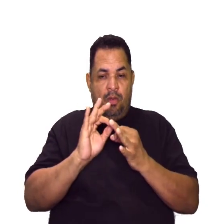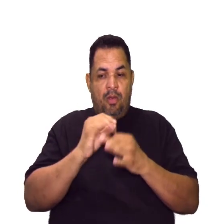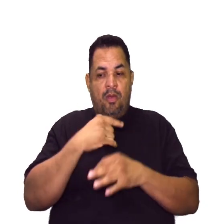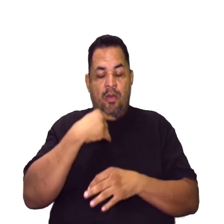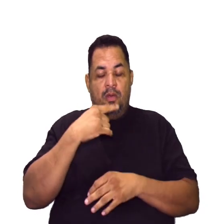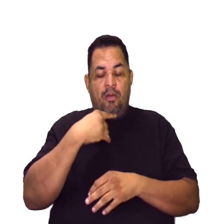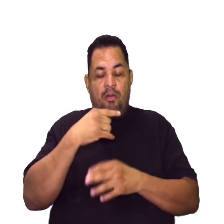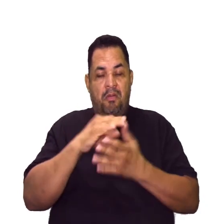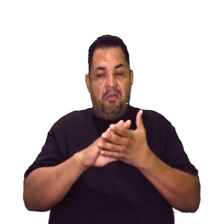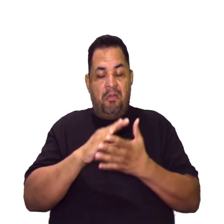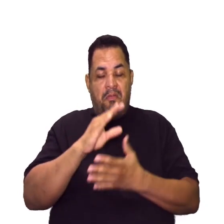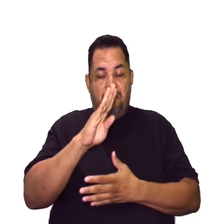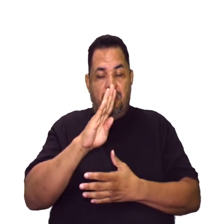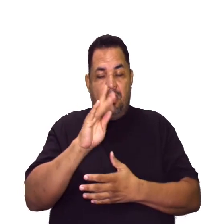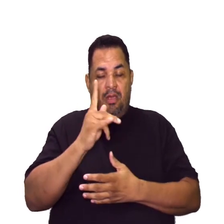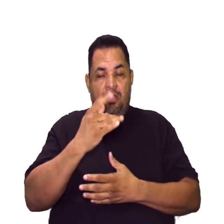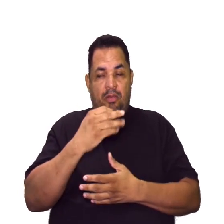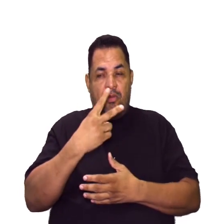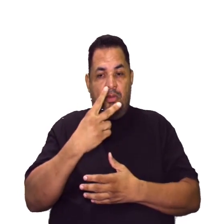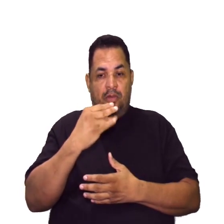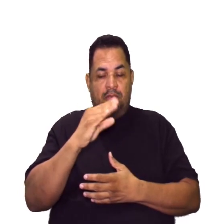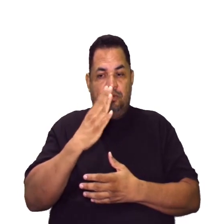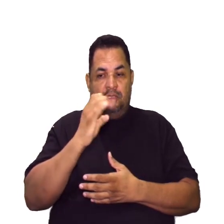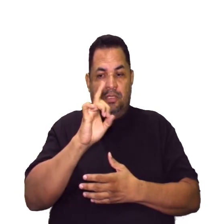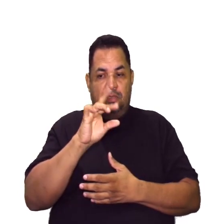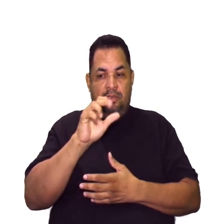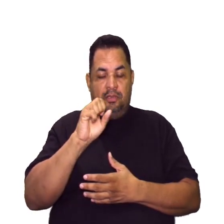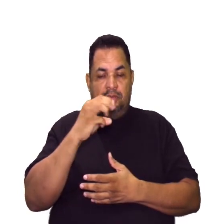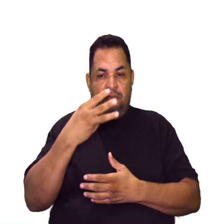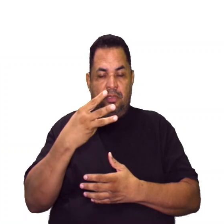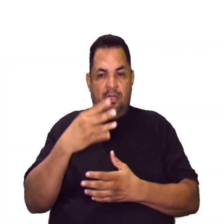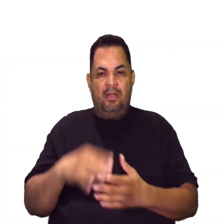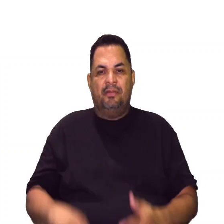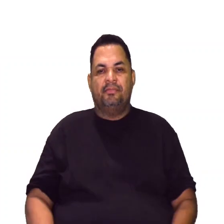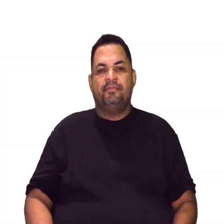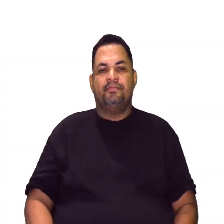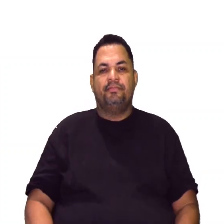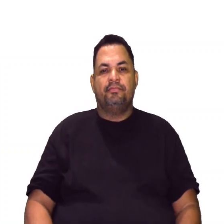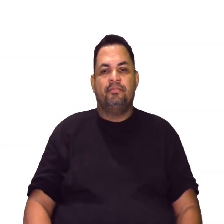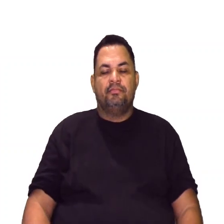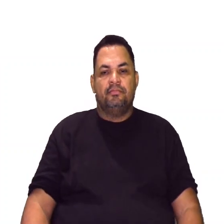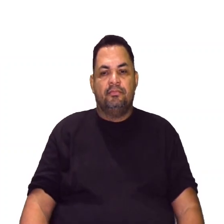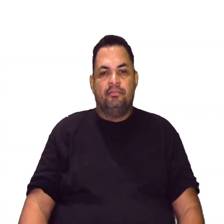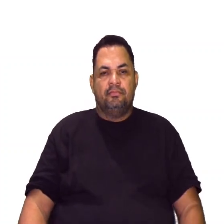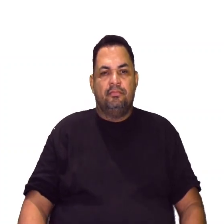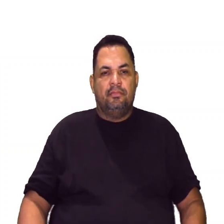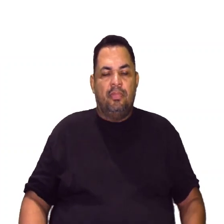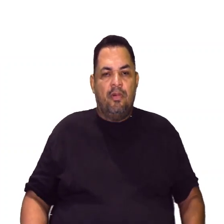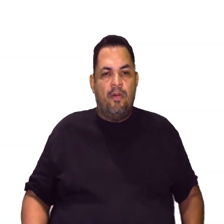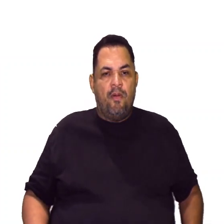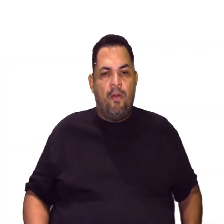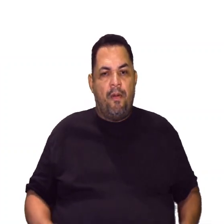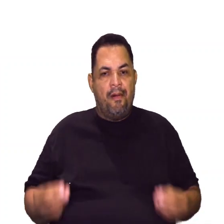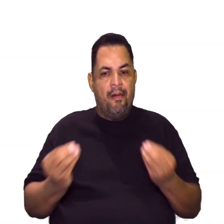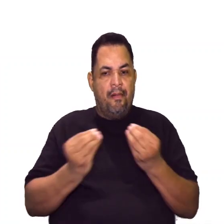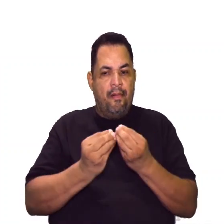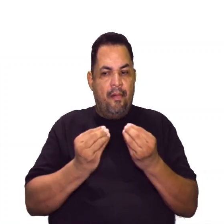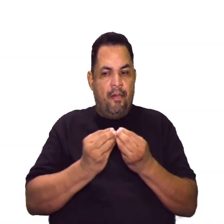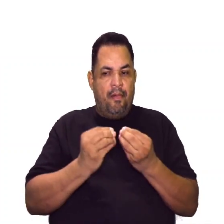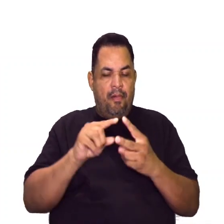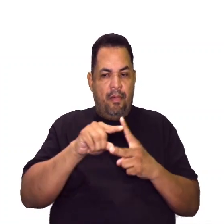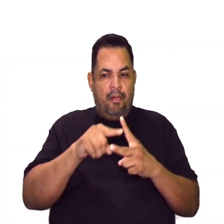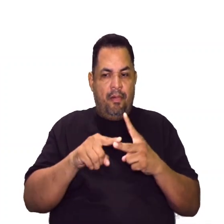ficaria entre BH2 e BCl3. Vamos lá, então? Olha aí. A molécula da água é